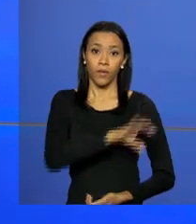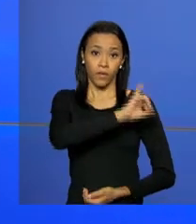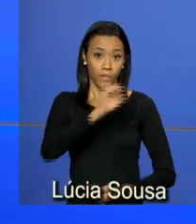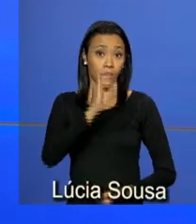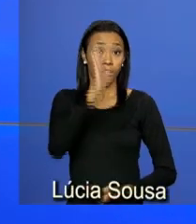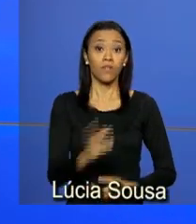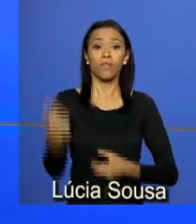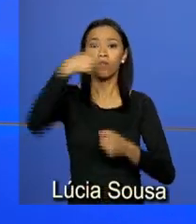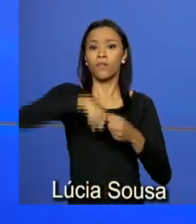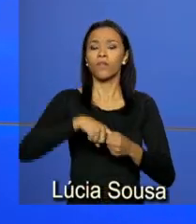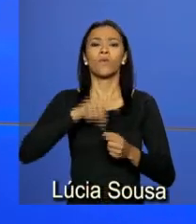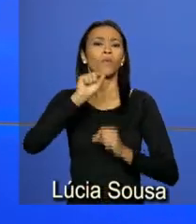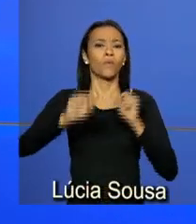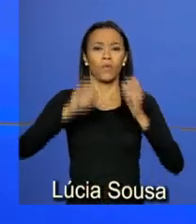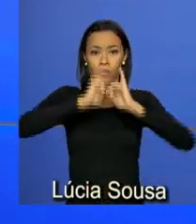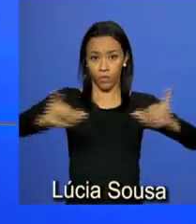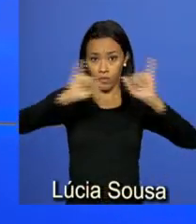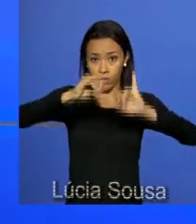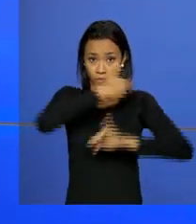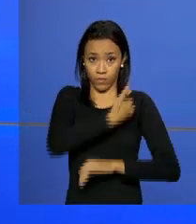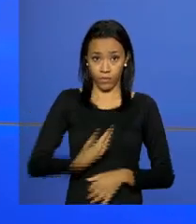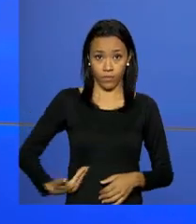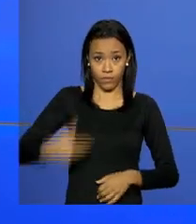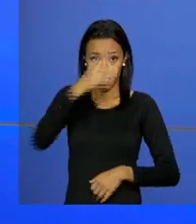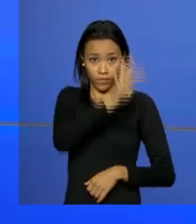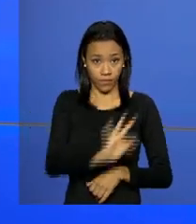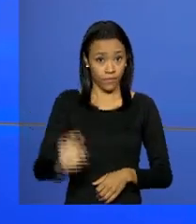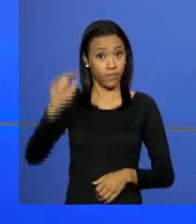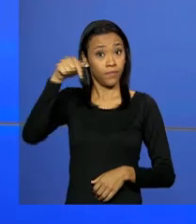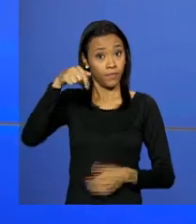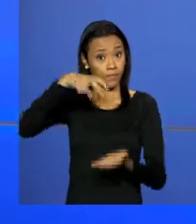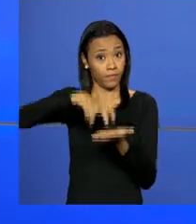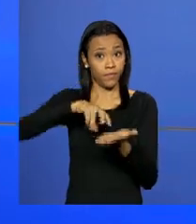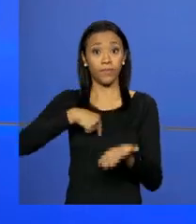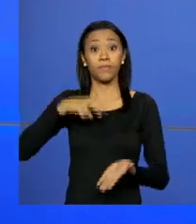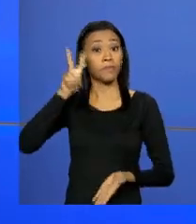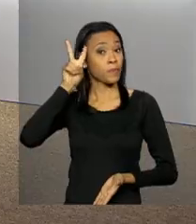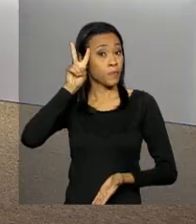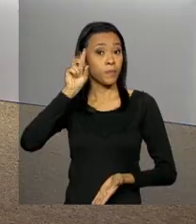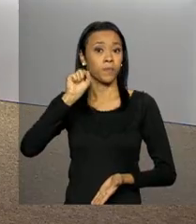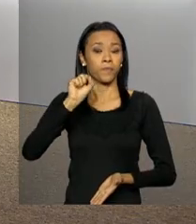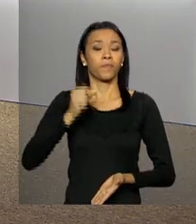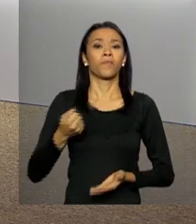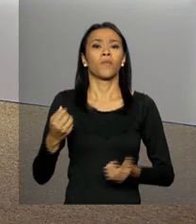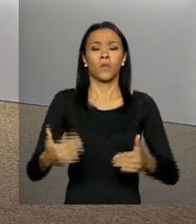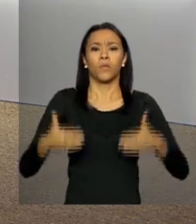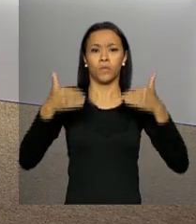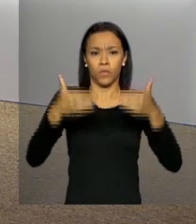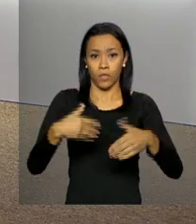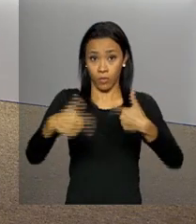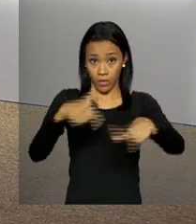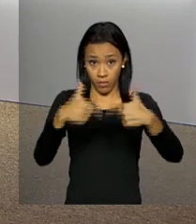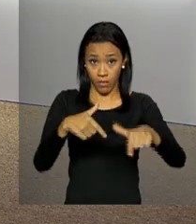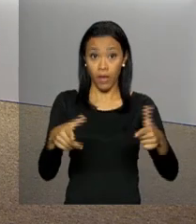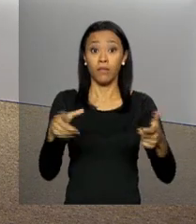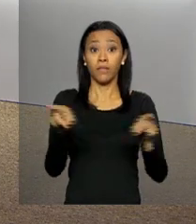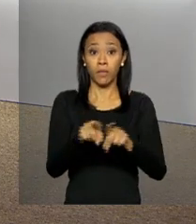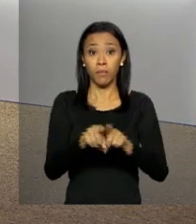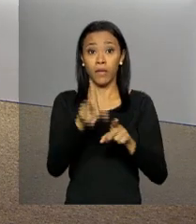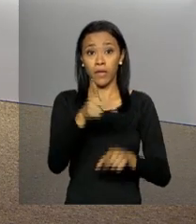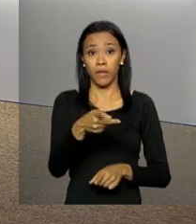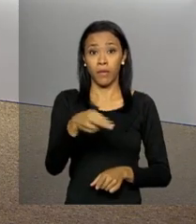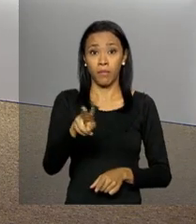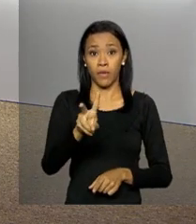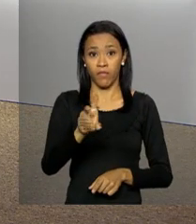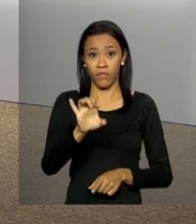Olá Voltamos com as últimas notícias do governo federal nesta manhã de segunda-feira o Ministério do Trabalho e Previdência Social em